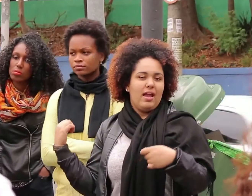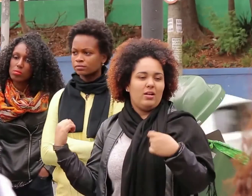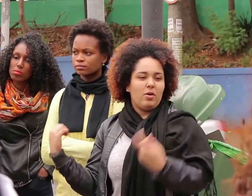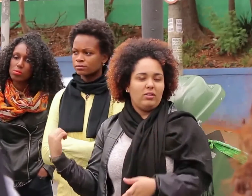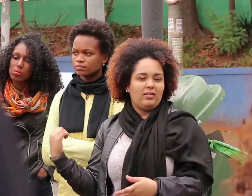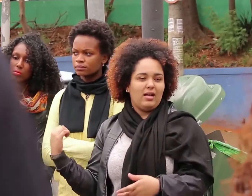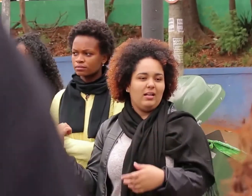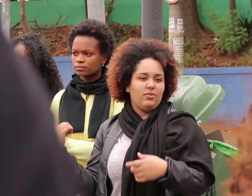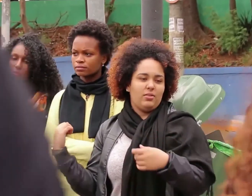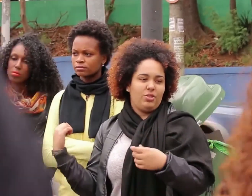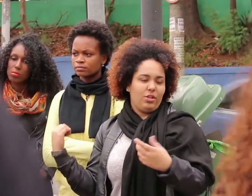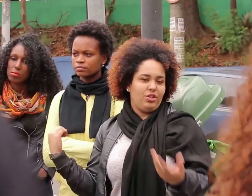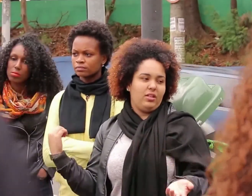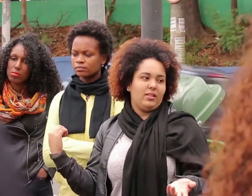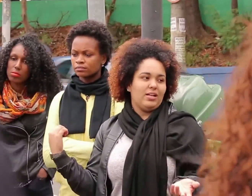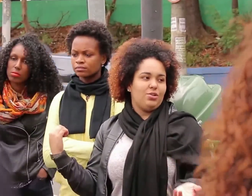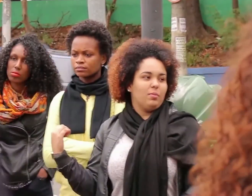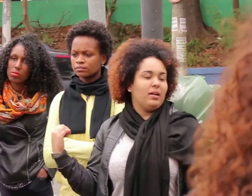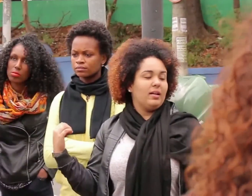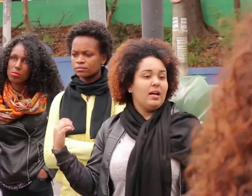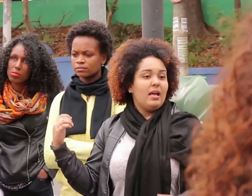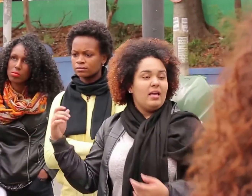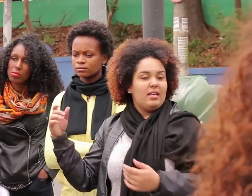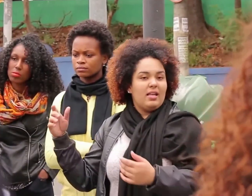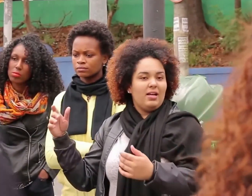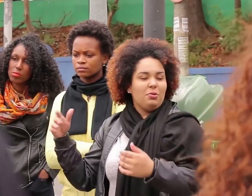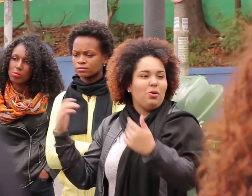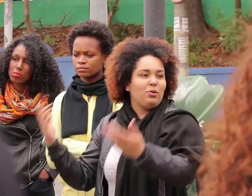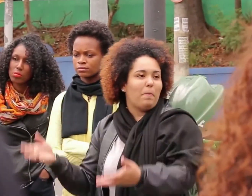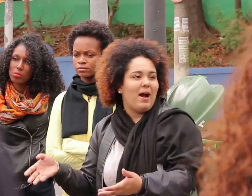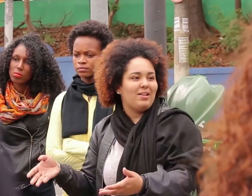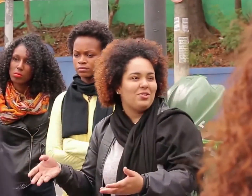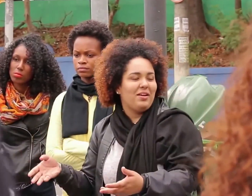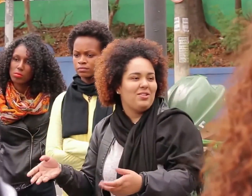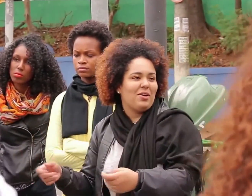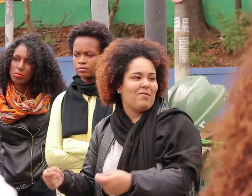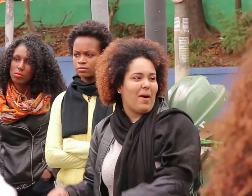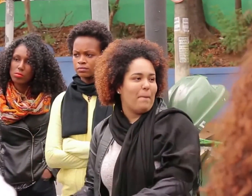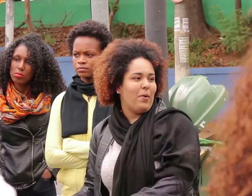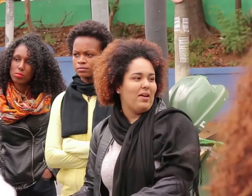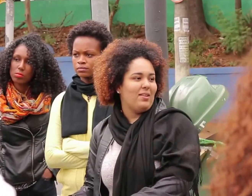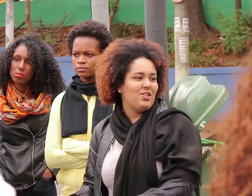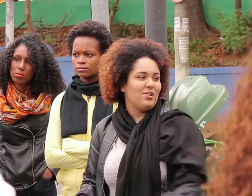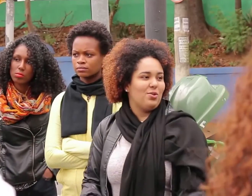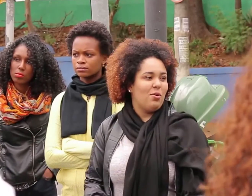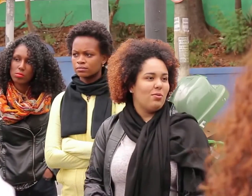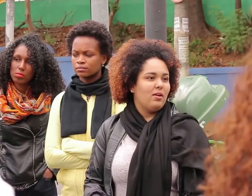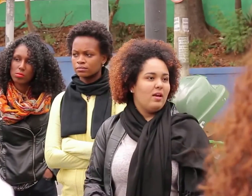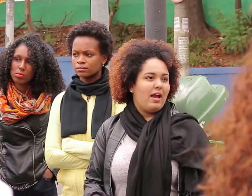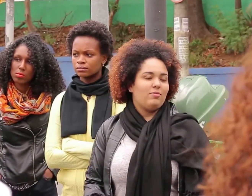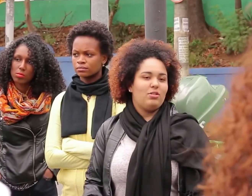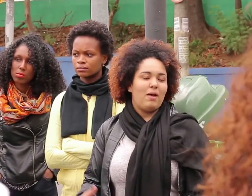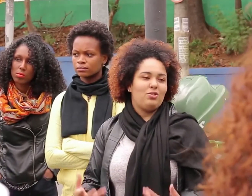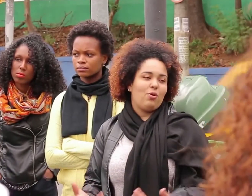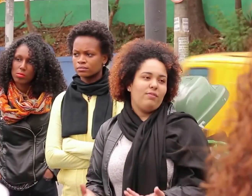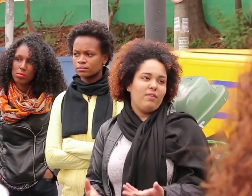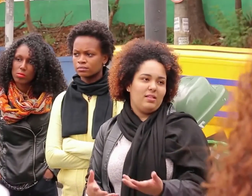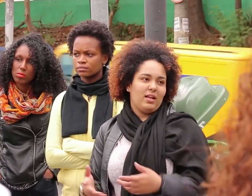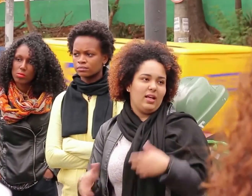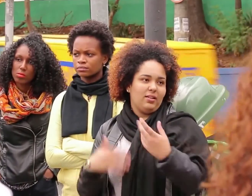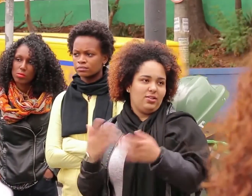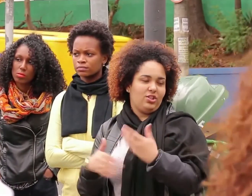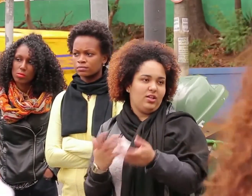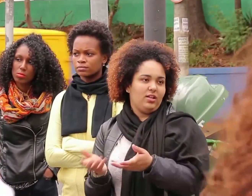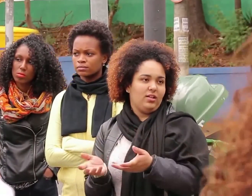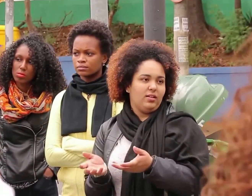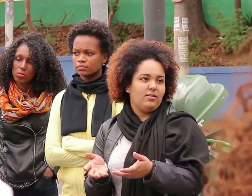escravizados, eram maltratados, não tinham dignidade humana. E daí no outro pátio eles jogavam capoeira, tinha jongo, era um espaço de